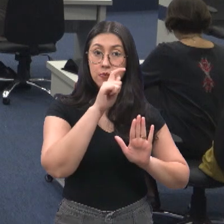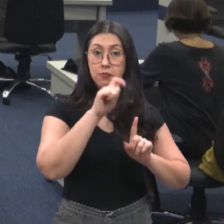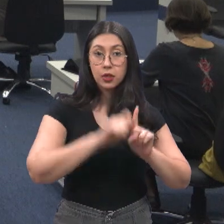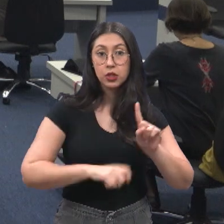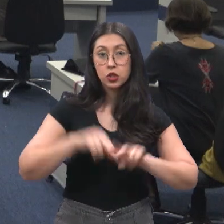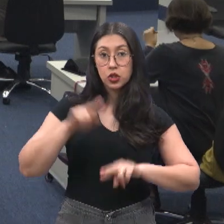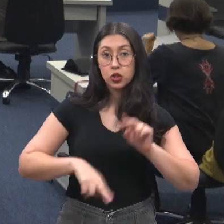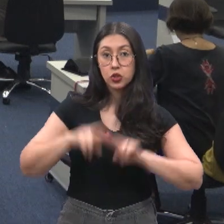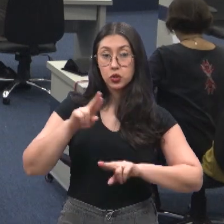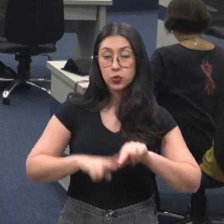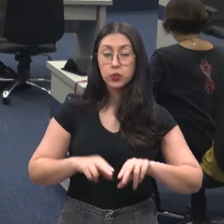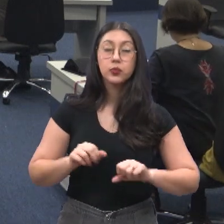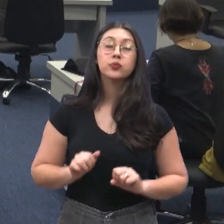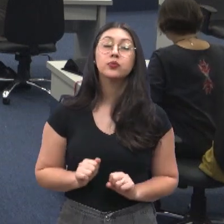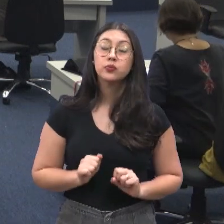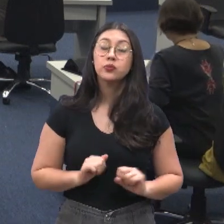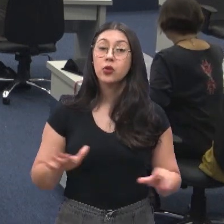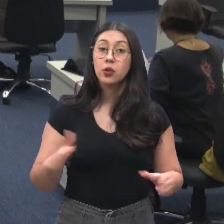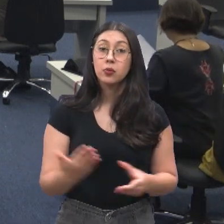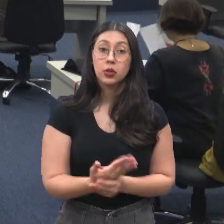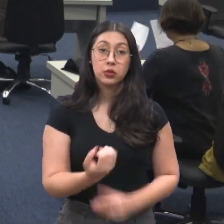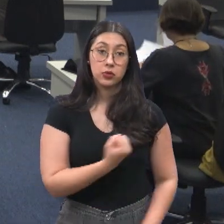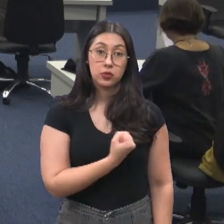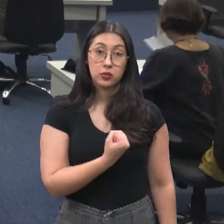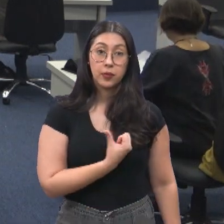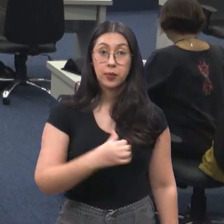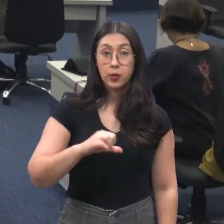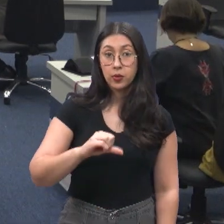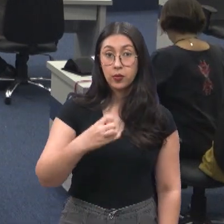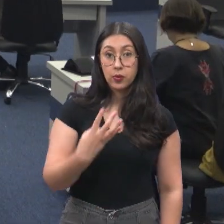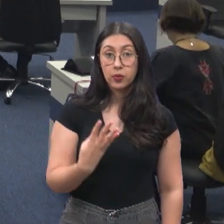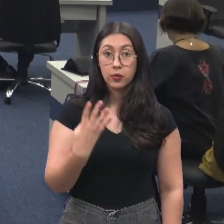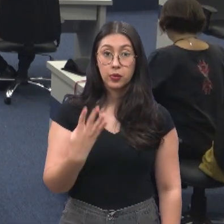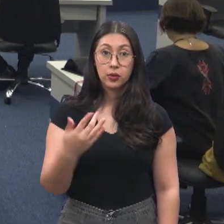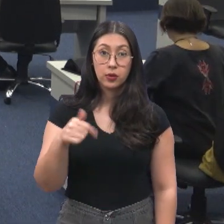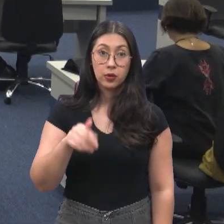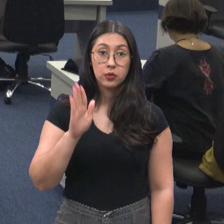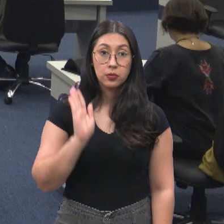2025. Processo número 9747 de